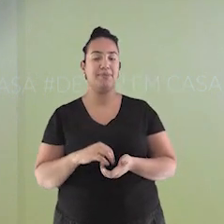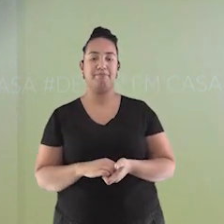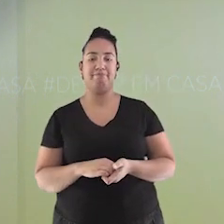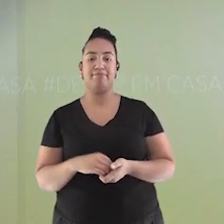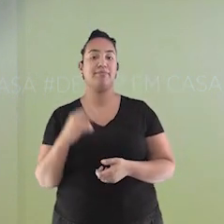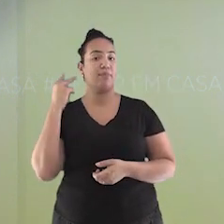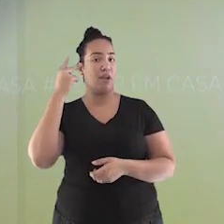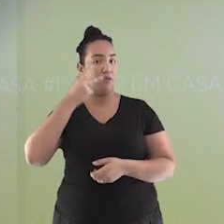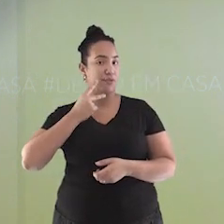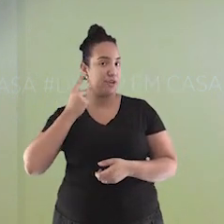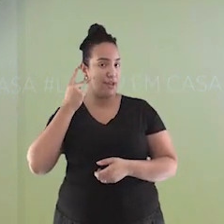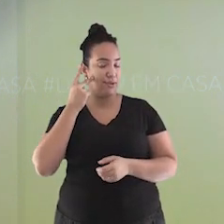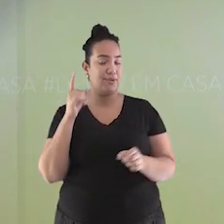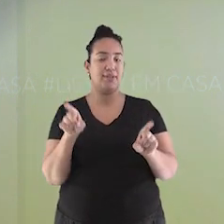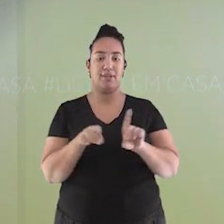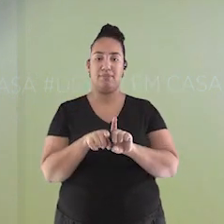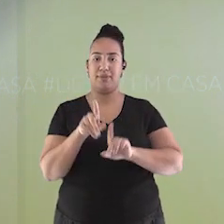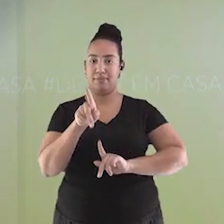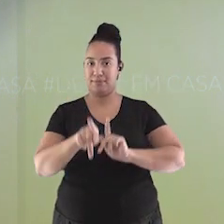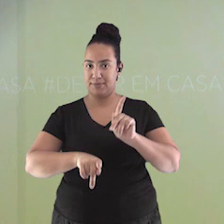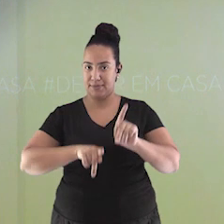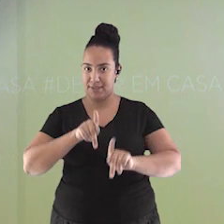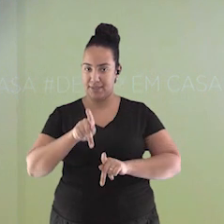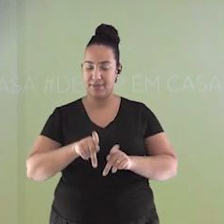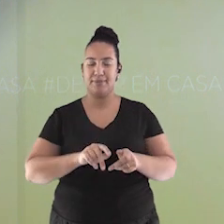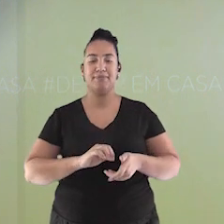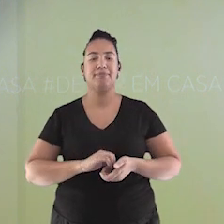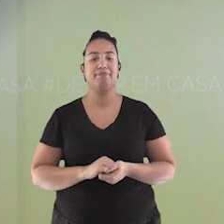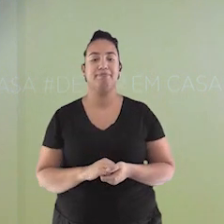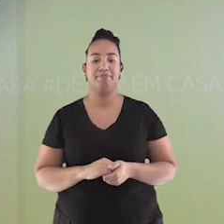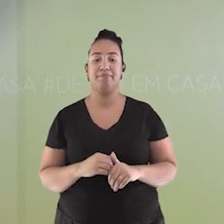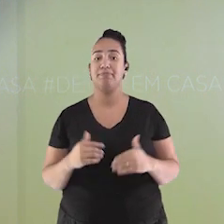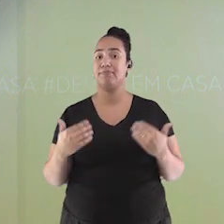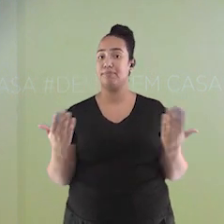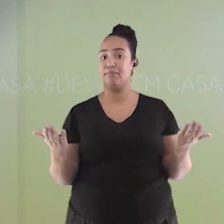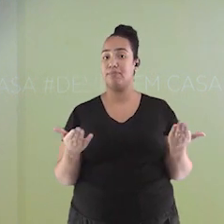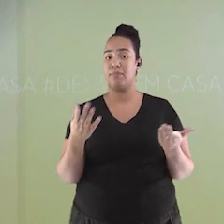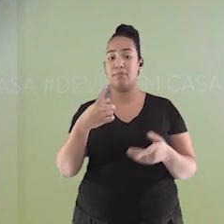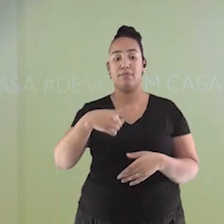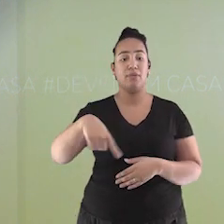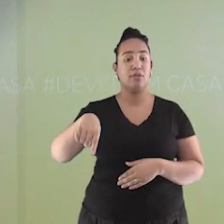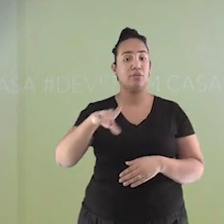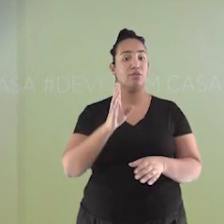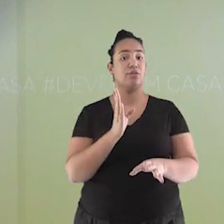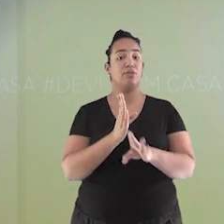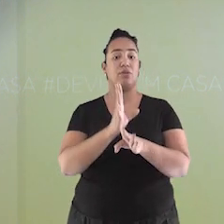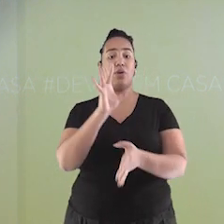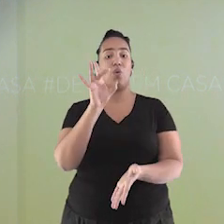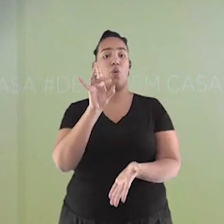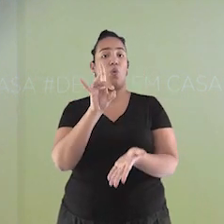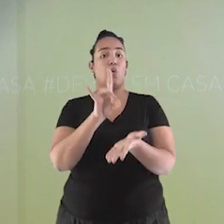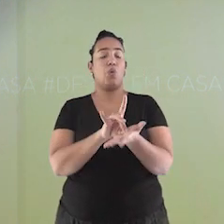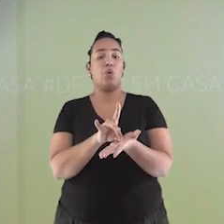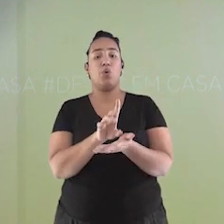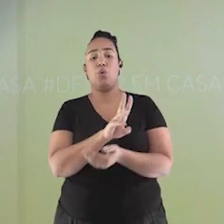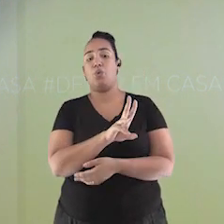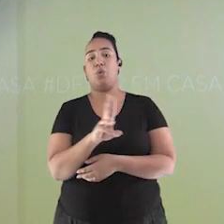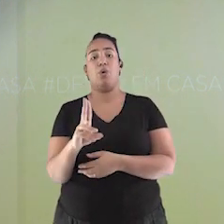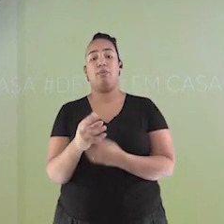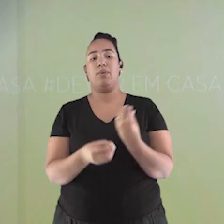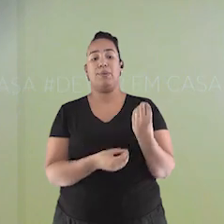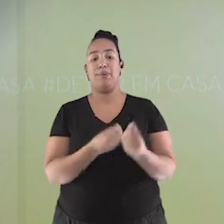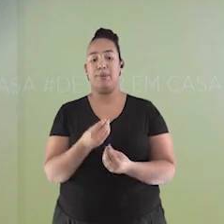São os vereadores e também a população. Agora é hora de descobrir a origem dos